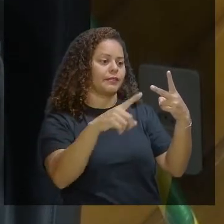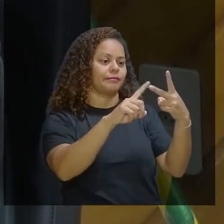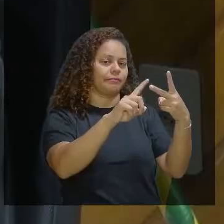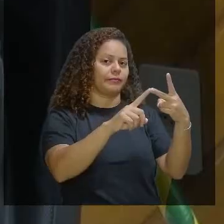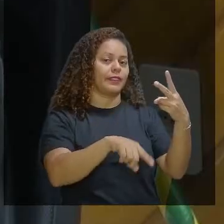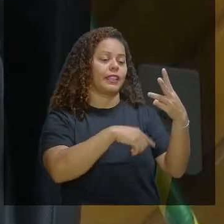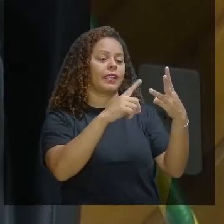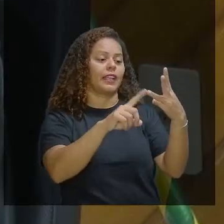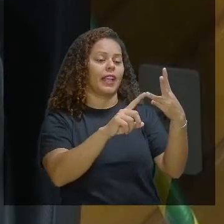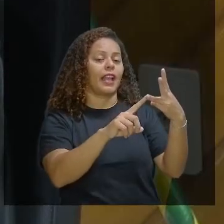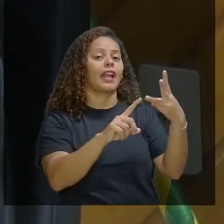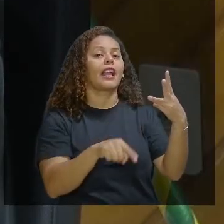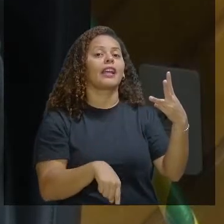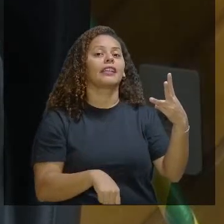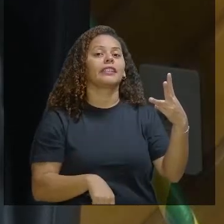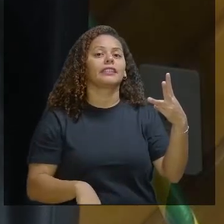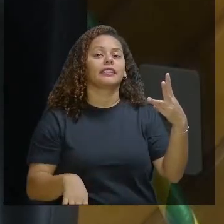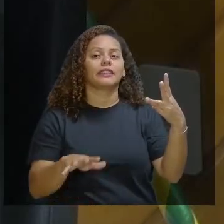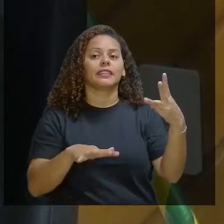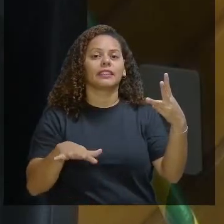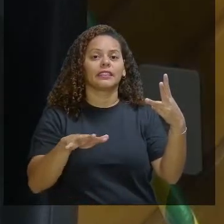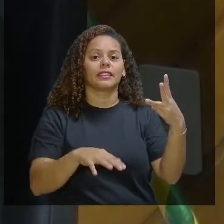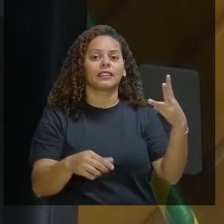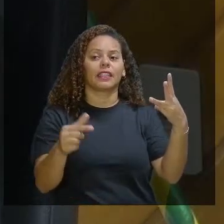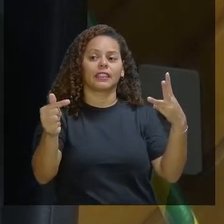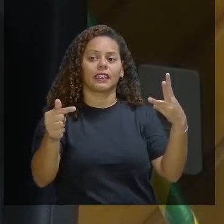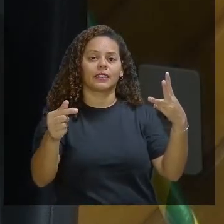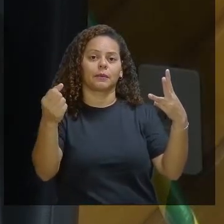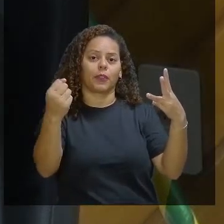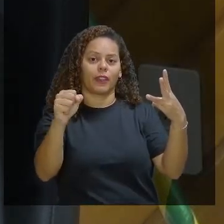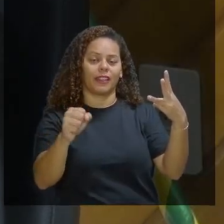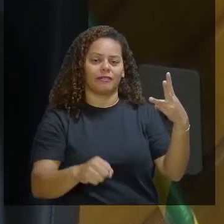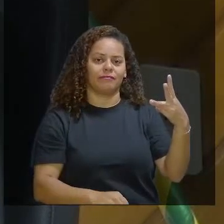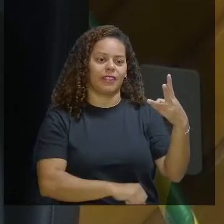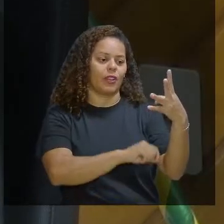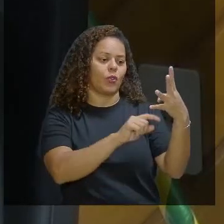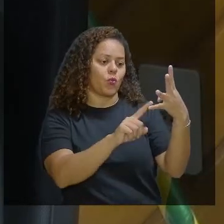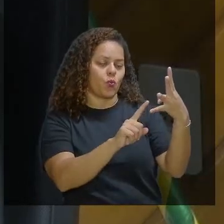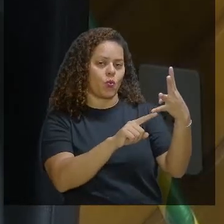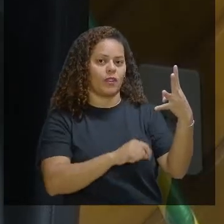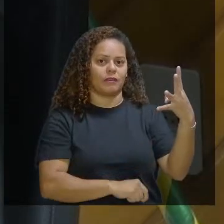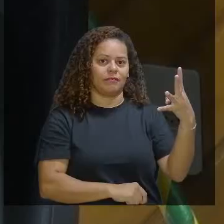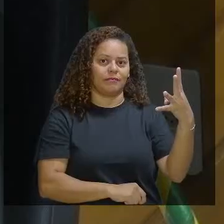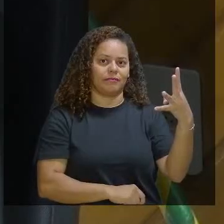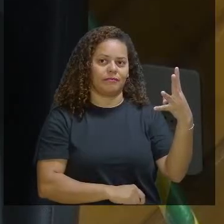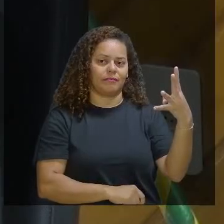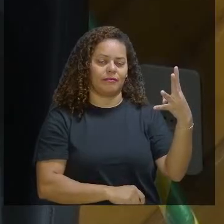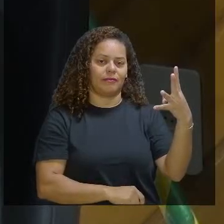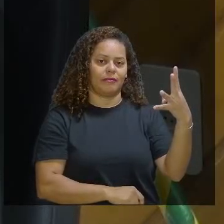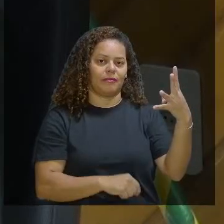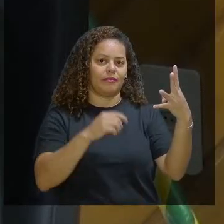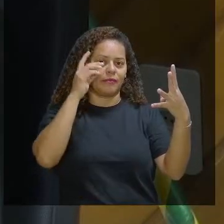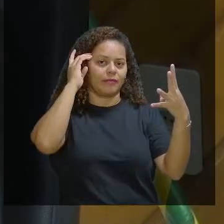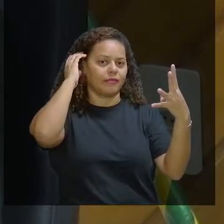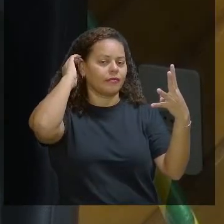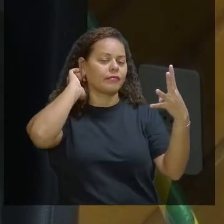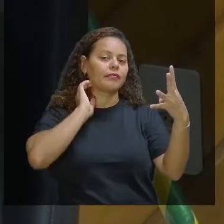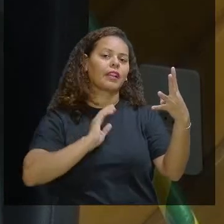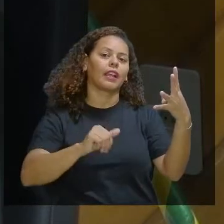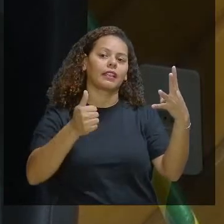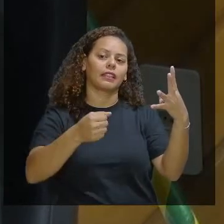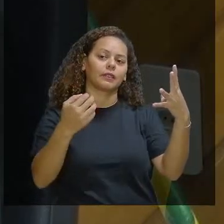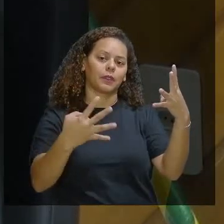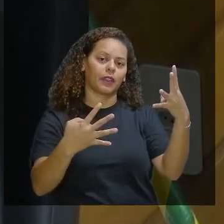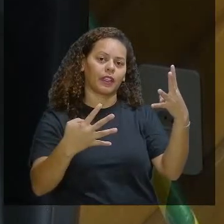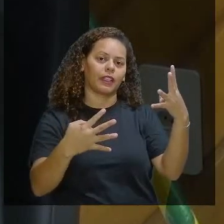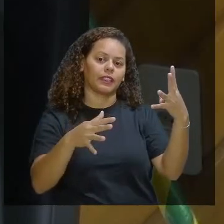núcleo, cuja sede é a 10ª zona, que inclui a 7ª e a 8ª. E o quarto núcleo, cuja sede seria a